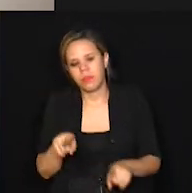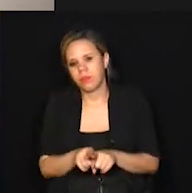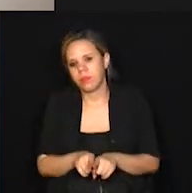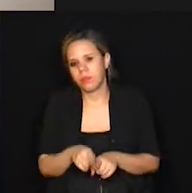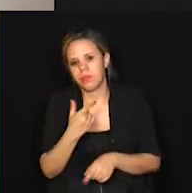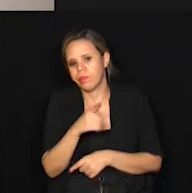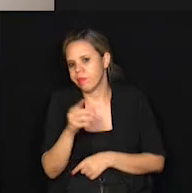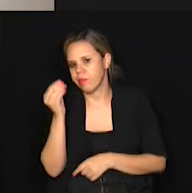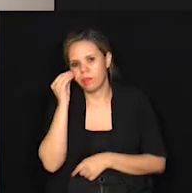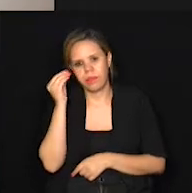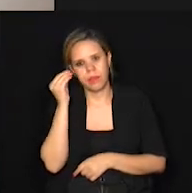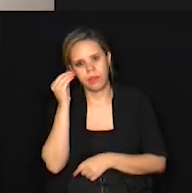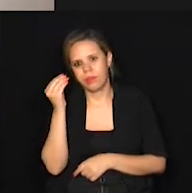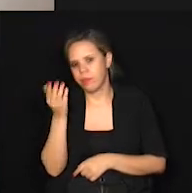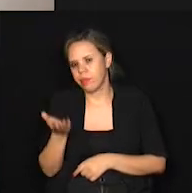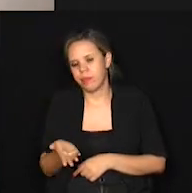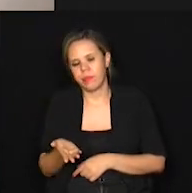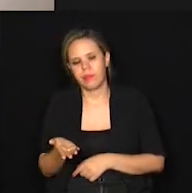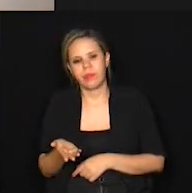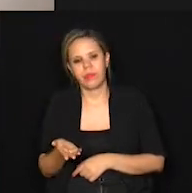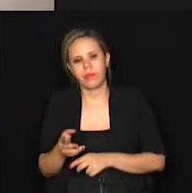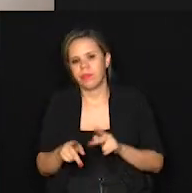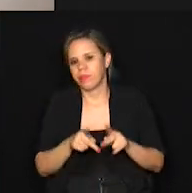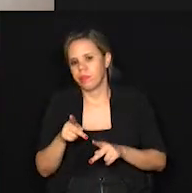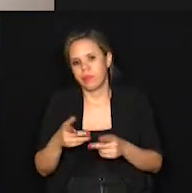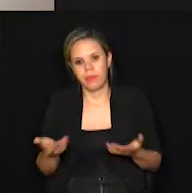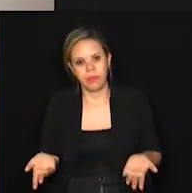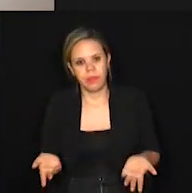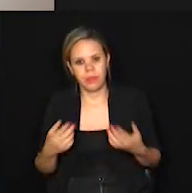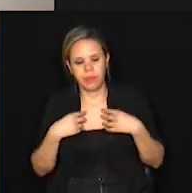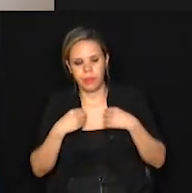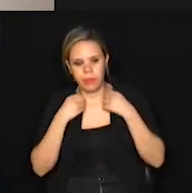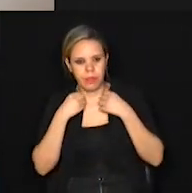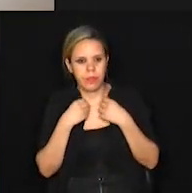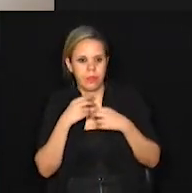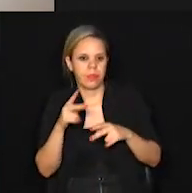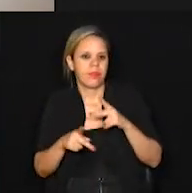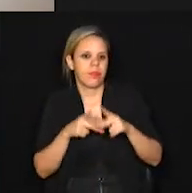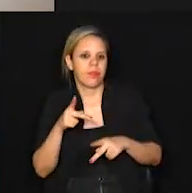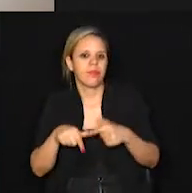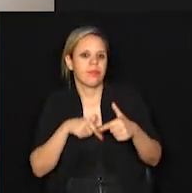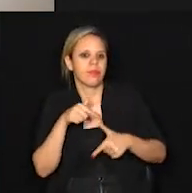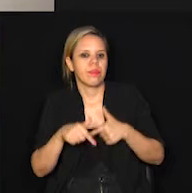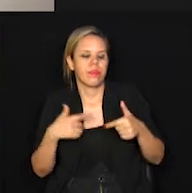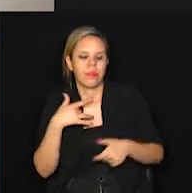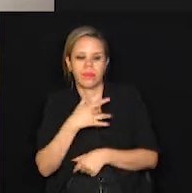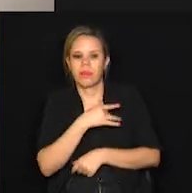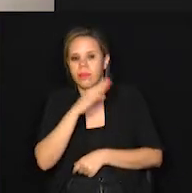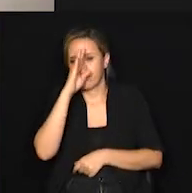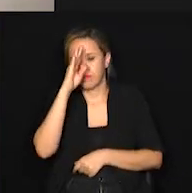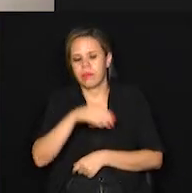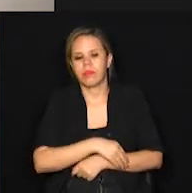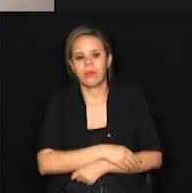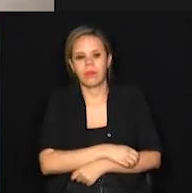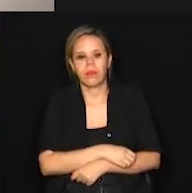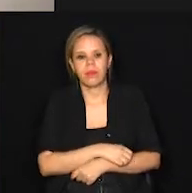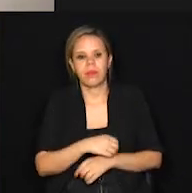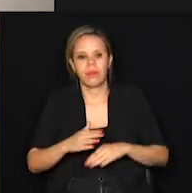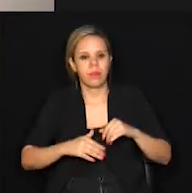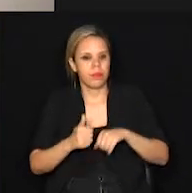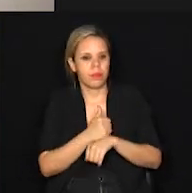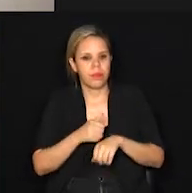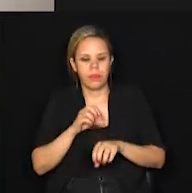teste suficiente para as pessoas, nem muito menos para quem trabalha na saúde, principalmente para os